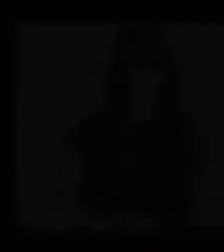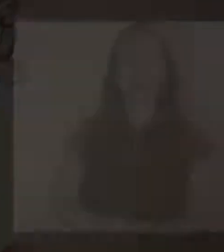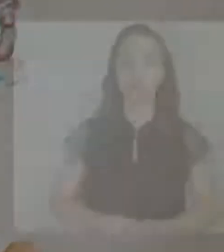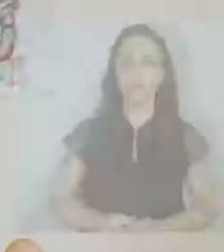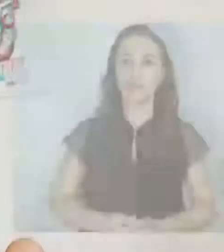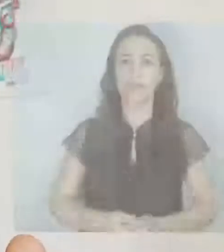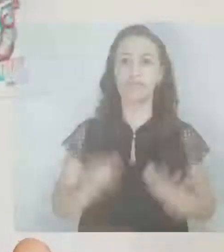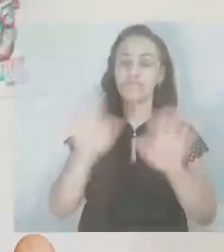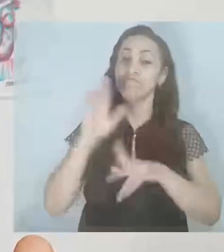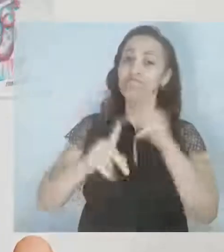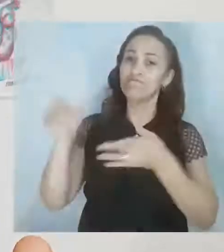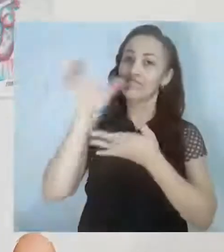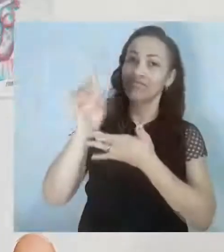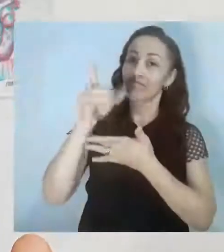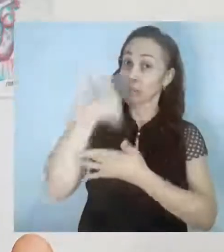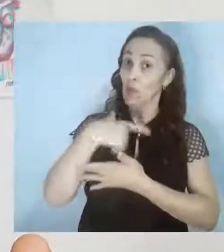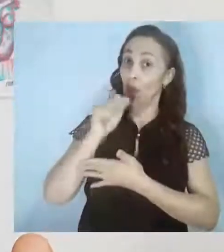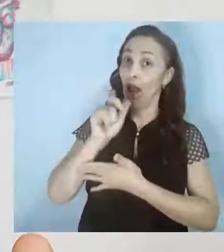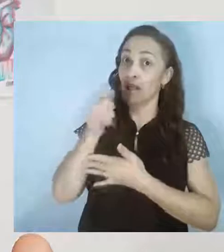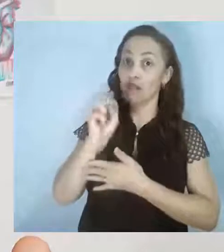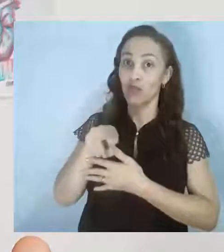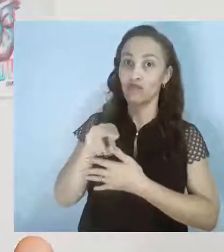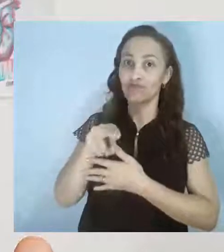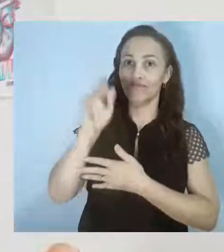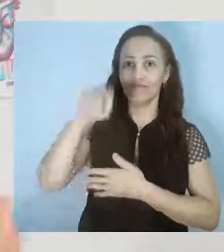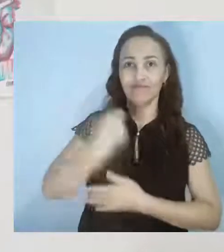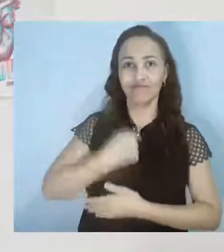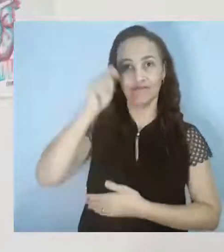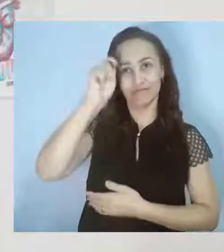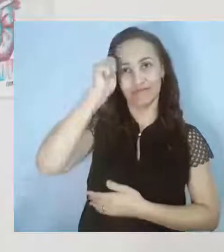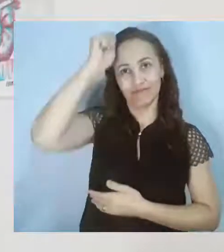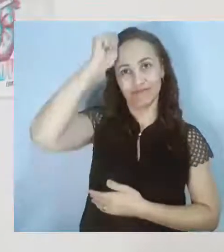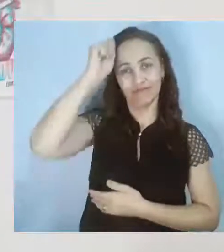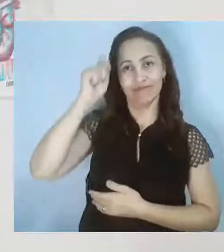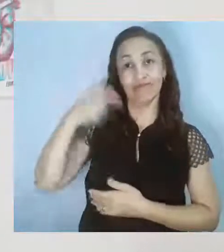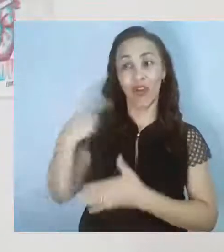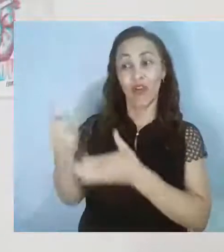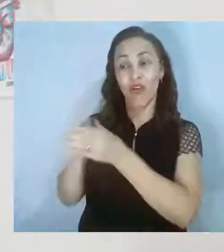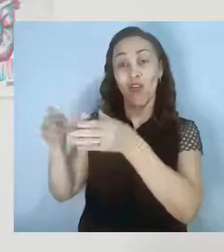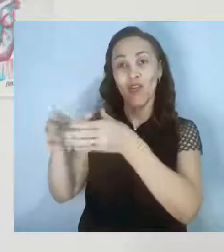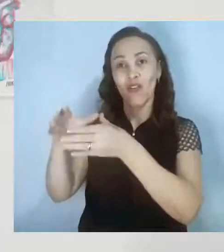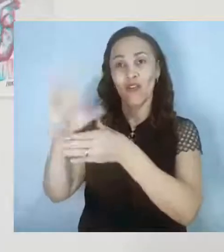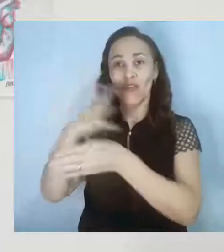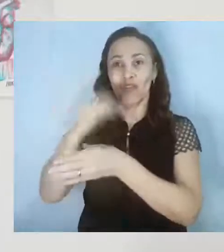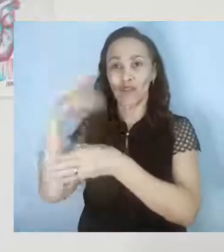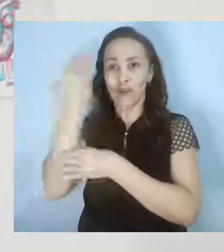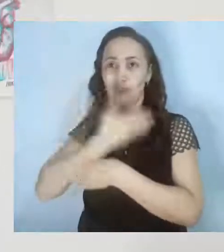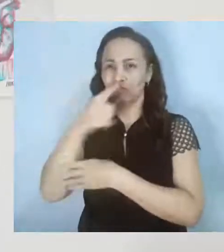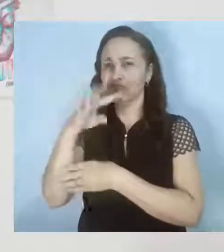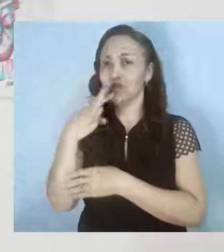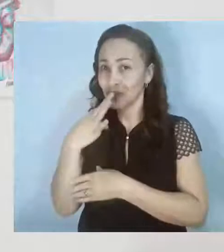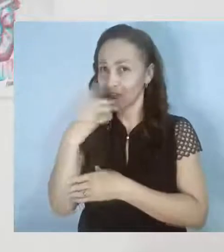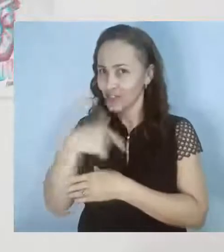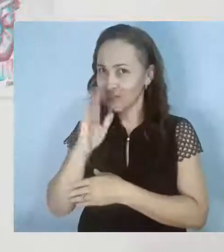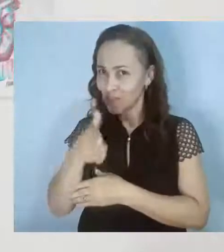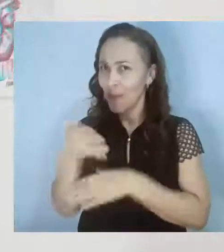Olá, povo de Deus, eu sou Alisson, consagrado da comunidade Filhos de Maria, beleza? Você me conhece, já participou aqui conosco